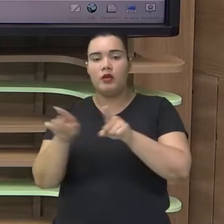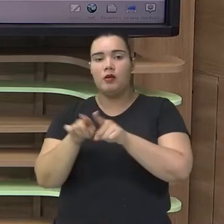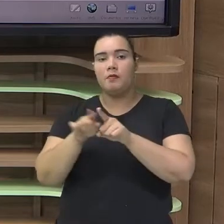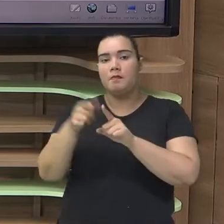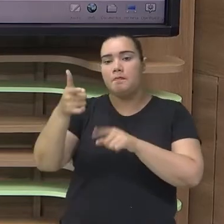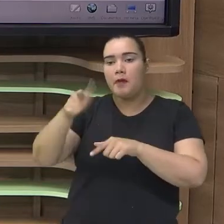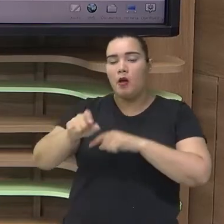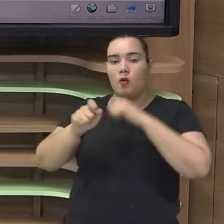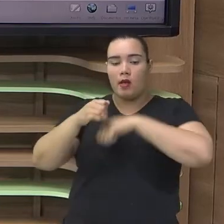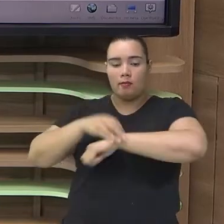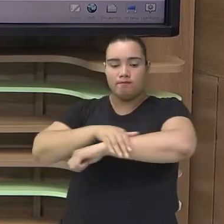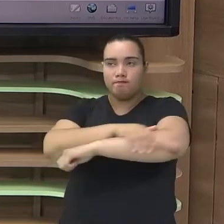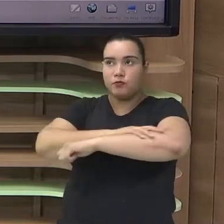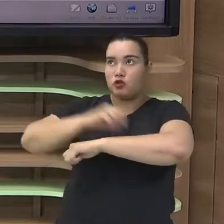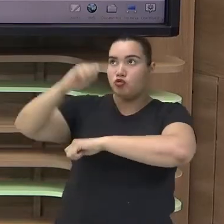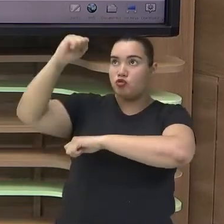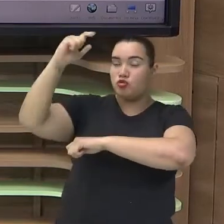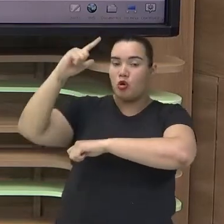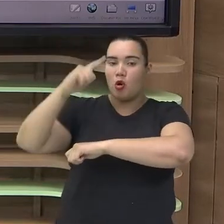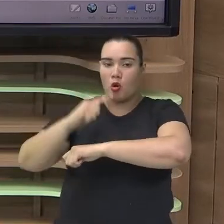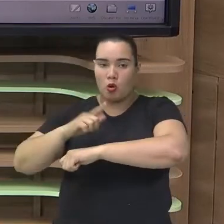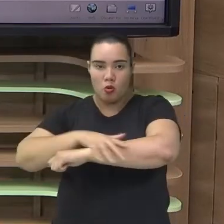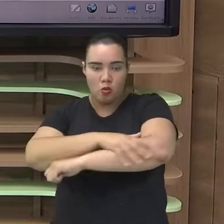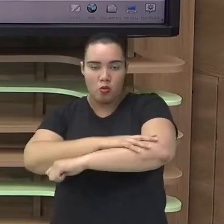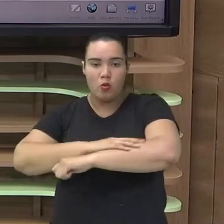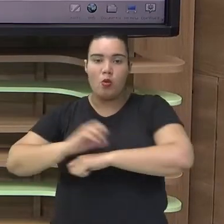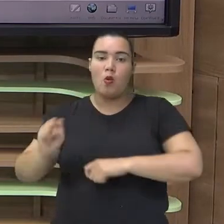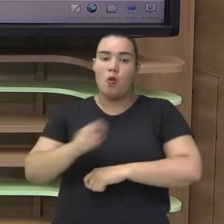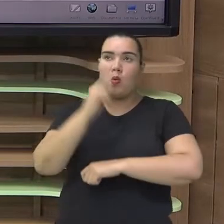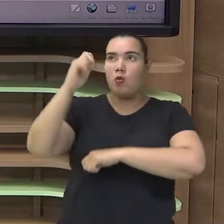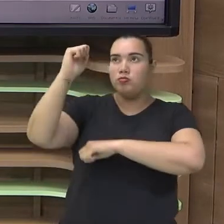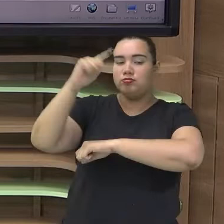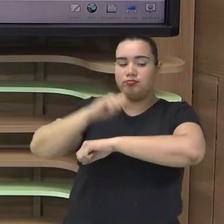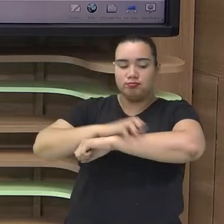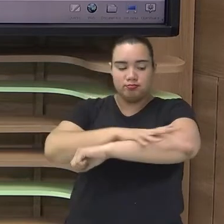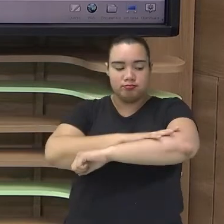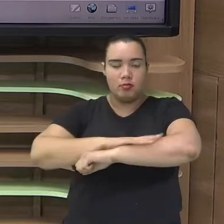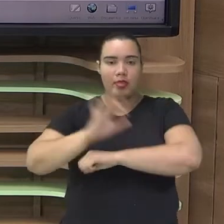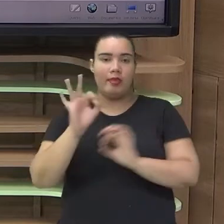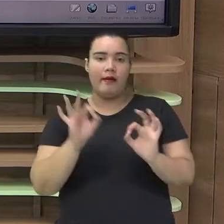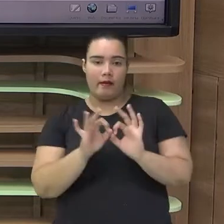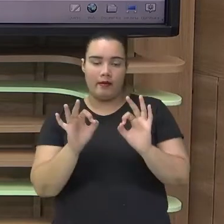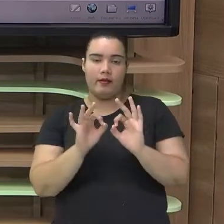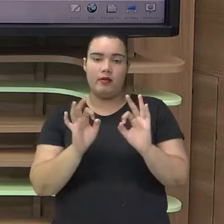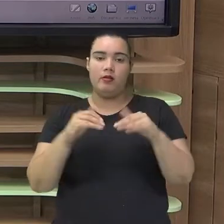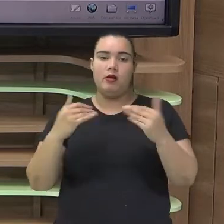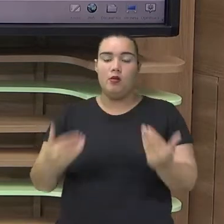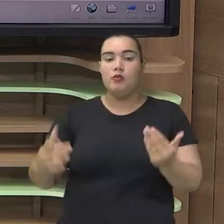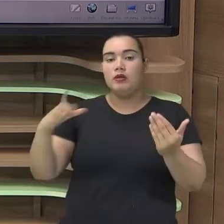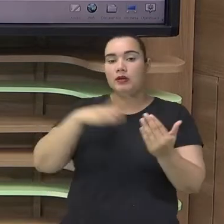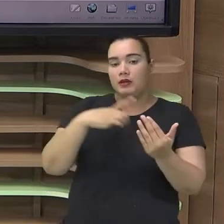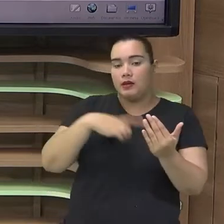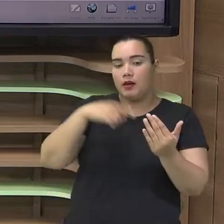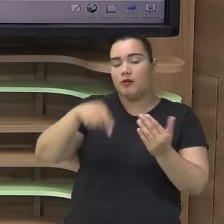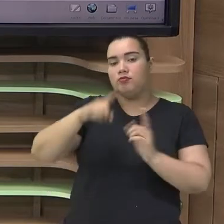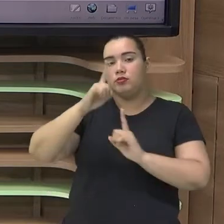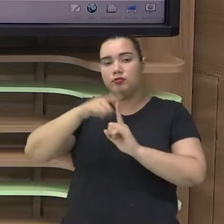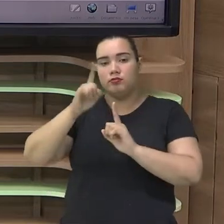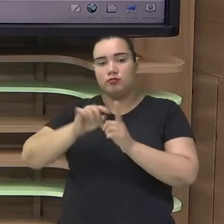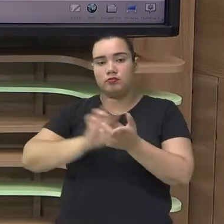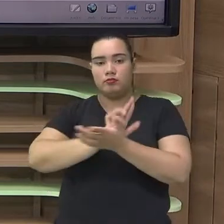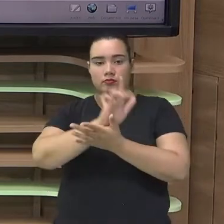produções de melanina ou em menos produção de melanina. E aí tem essas tonalidades,